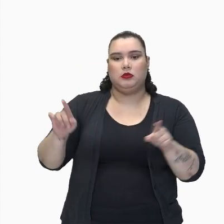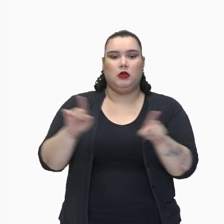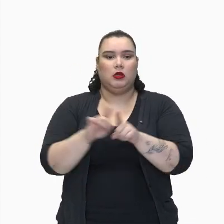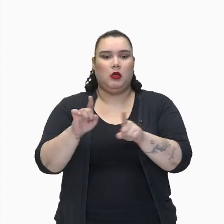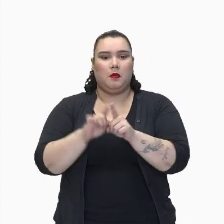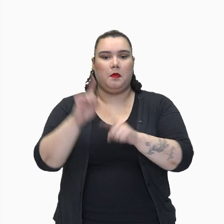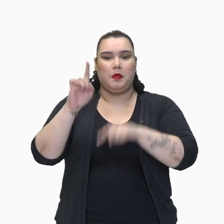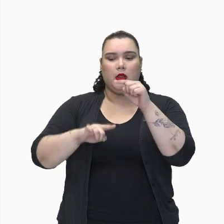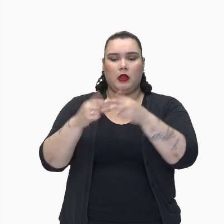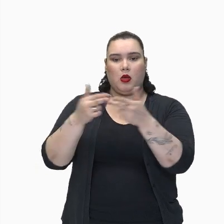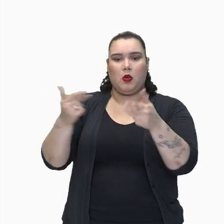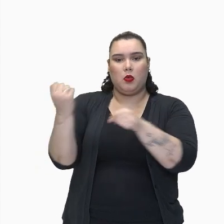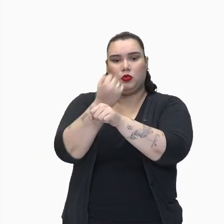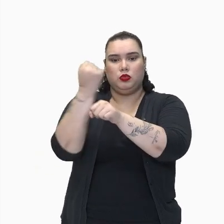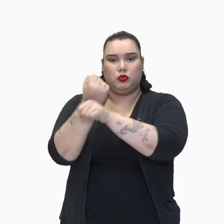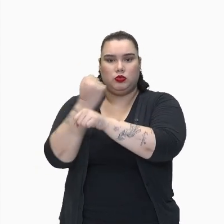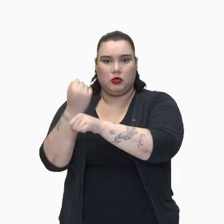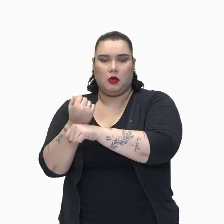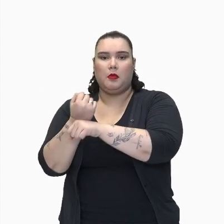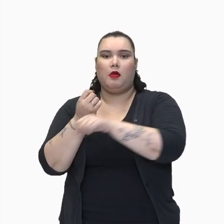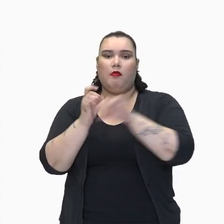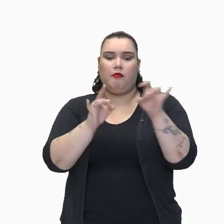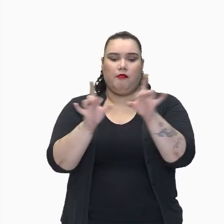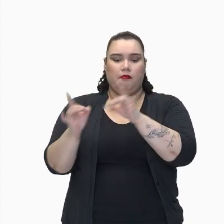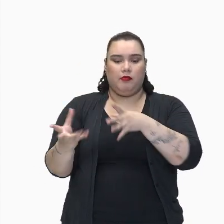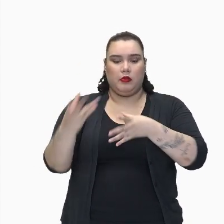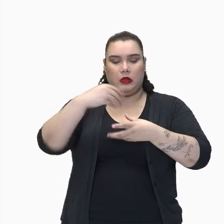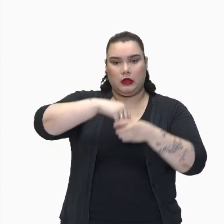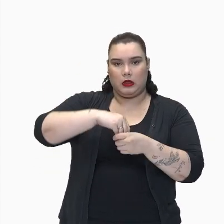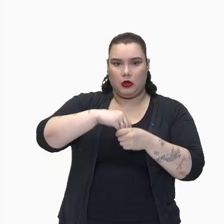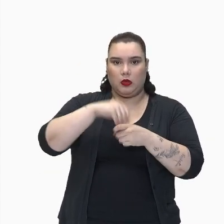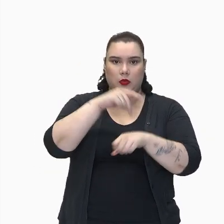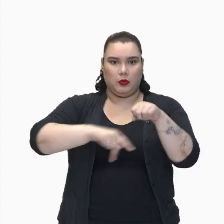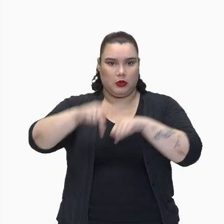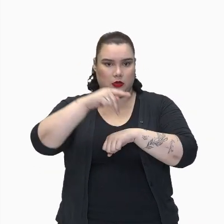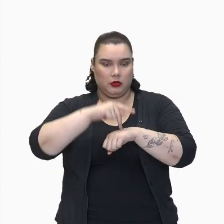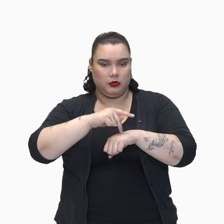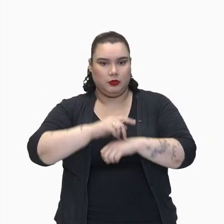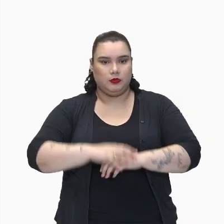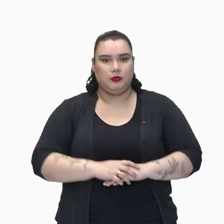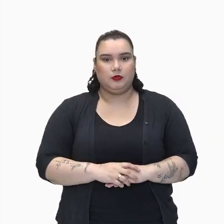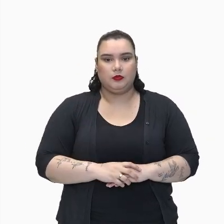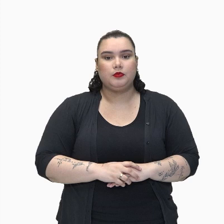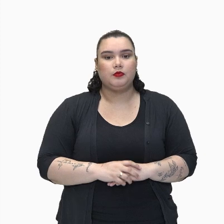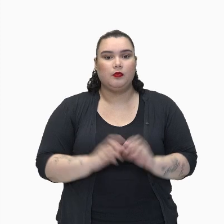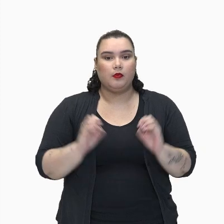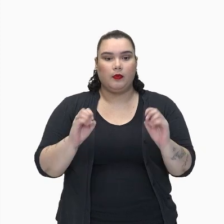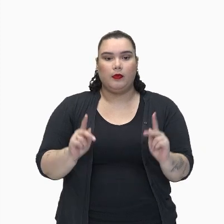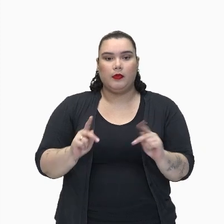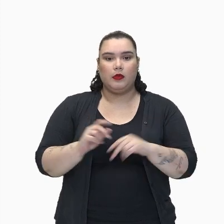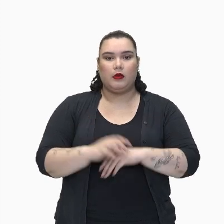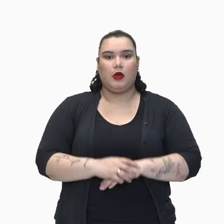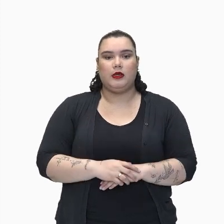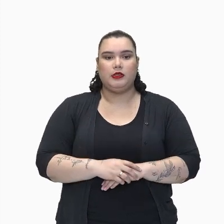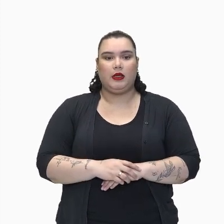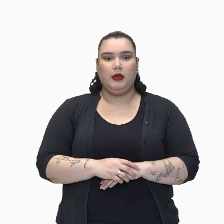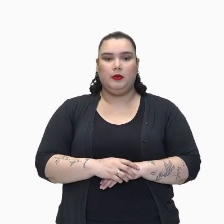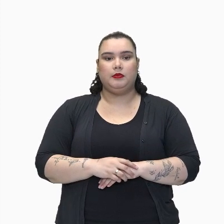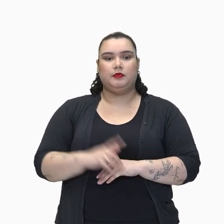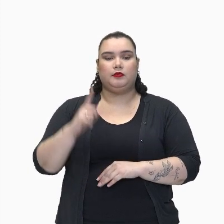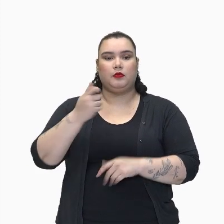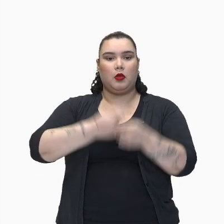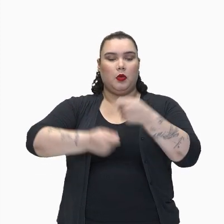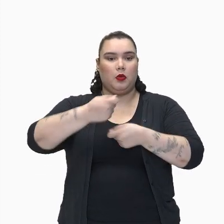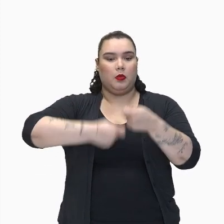e materiais de construção, que aí é para o mercado interno, ok? Já na